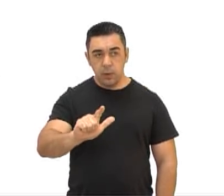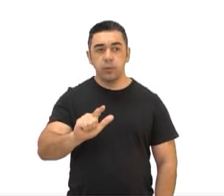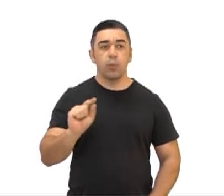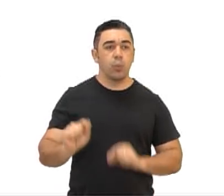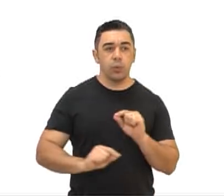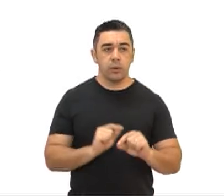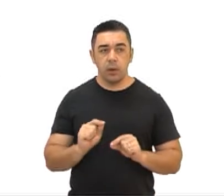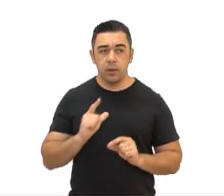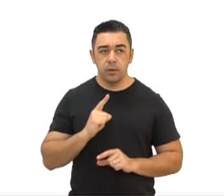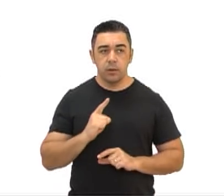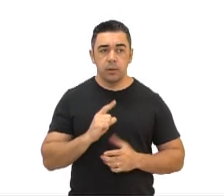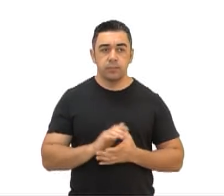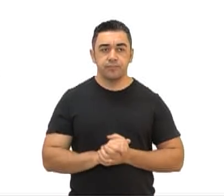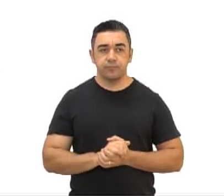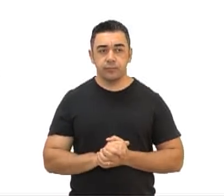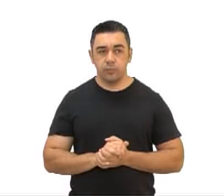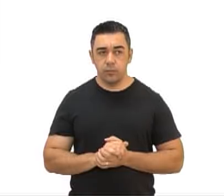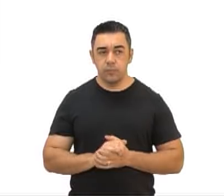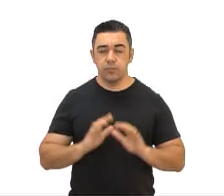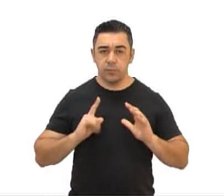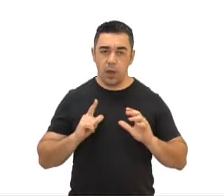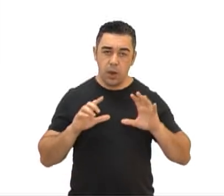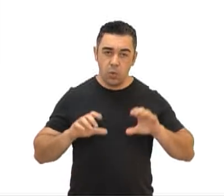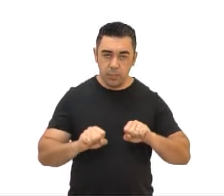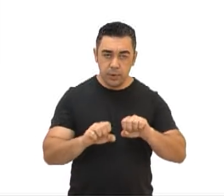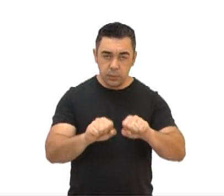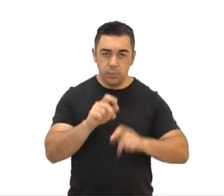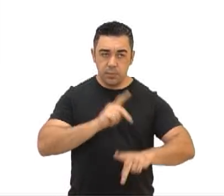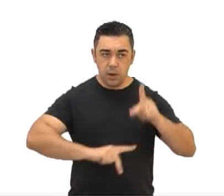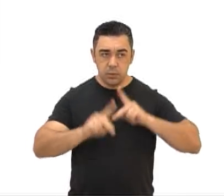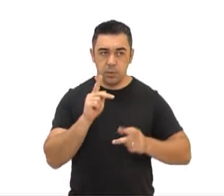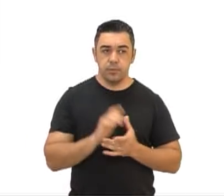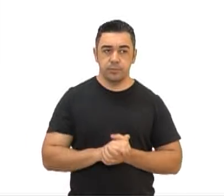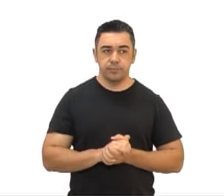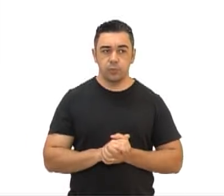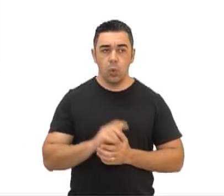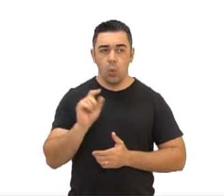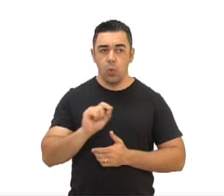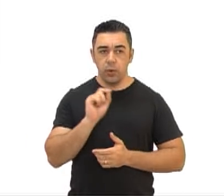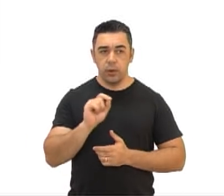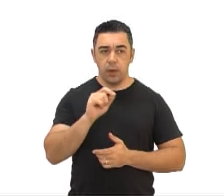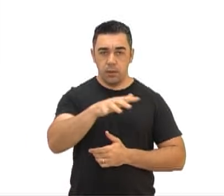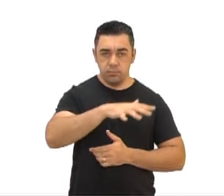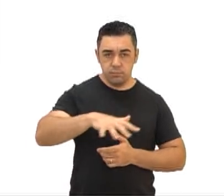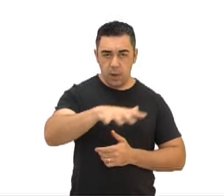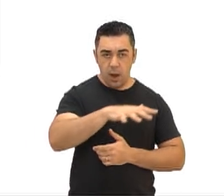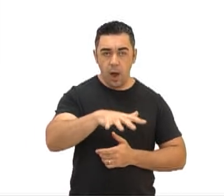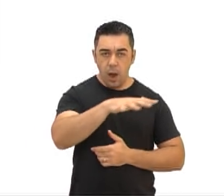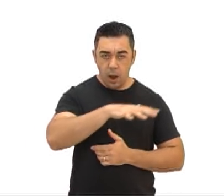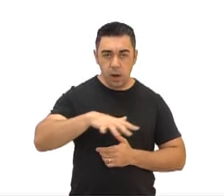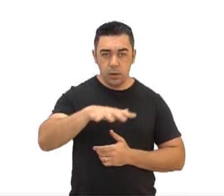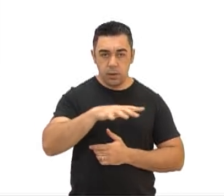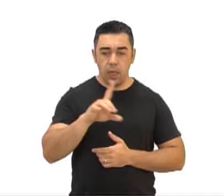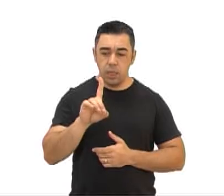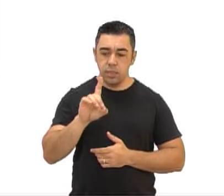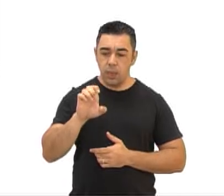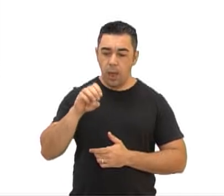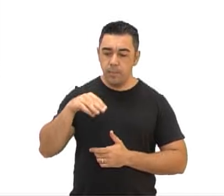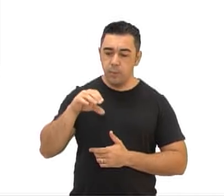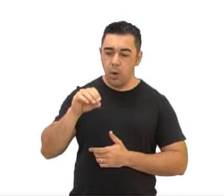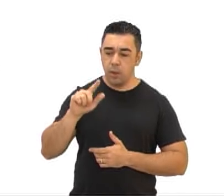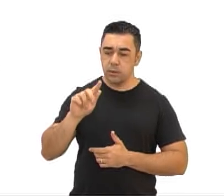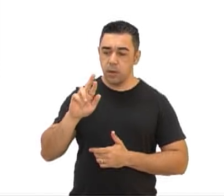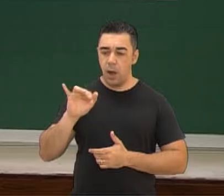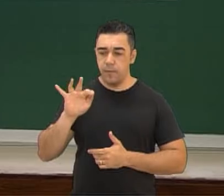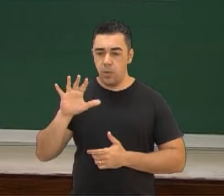região sudeste, o que a gente trabalhou lá? A ocupação populacional, os aspectos demográficos, aqueles relativos, por